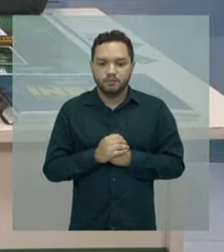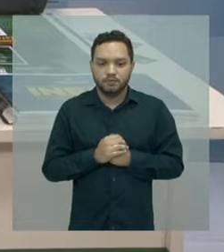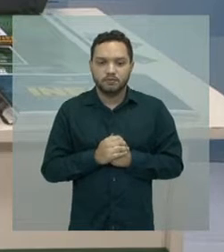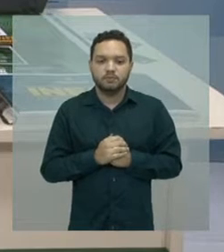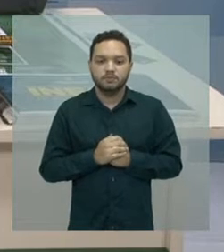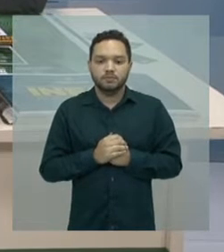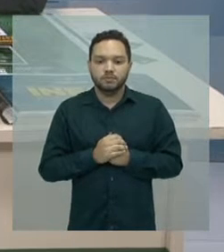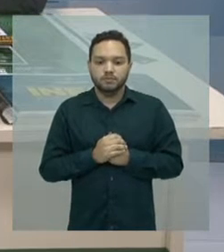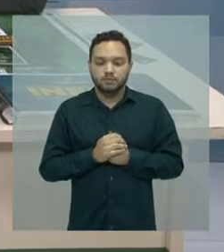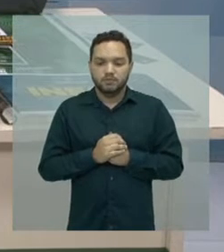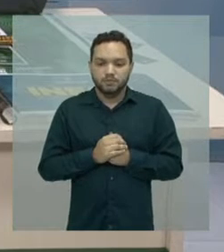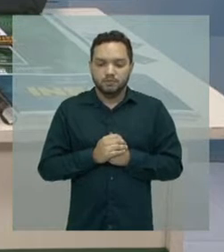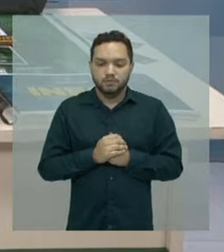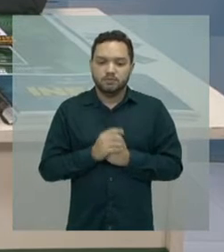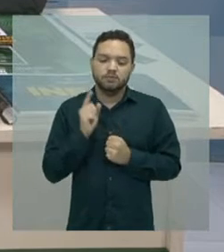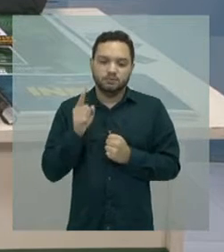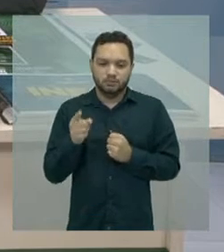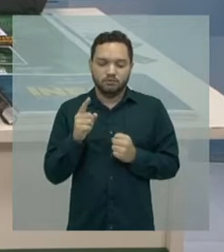discussão